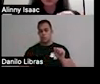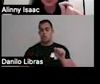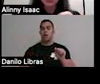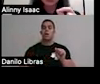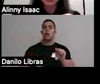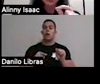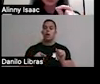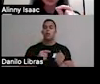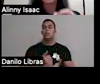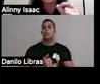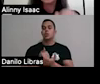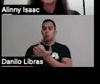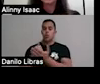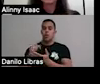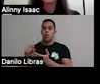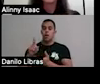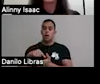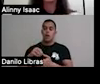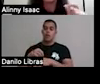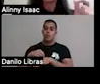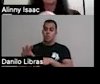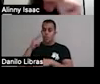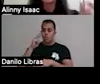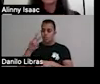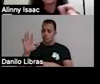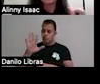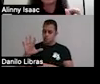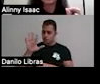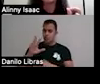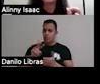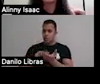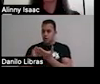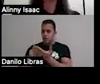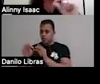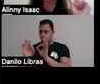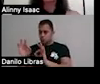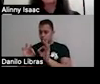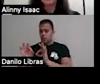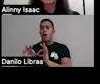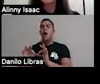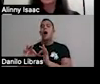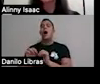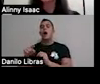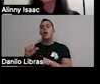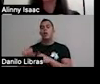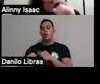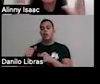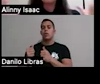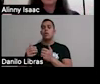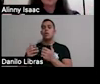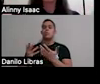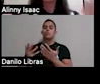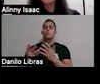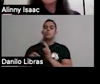trazendo ali o RNA mensageiro que vai ser, né, traduzido, forme, portanto, esse complexo ternário, e esse complexo ternário, uma vez,